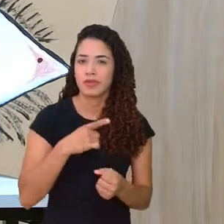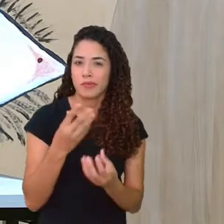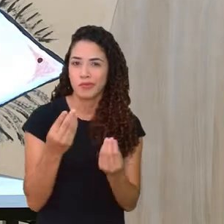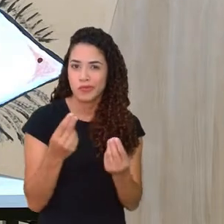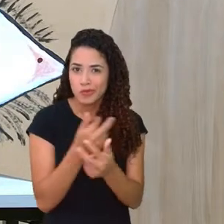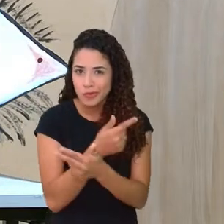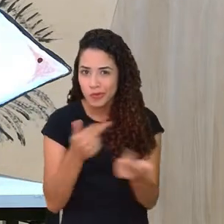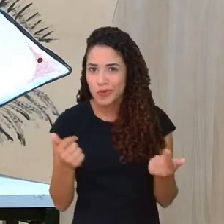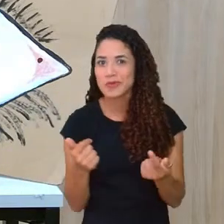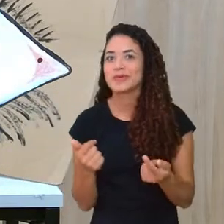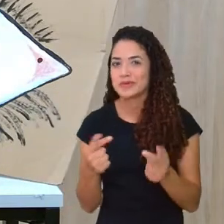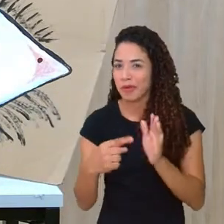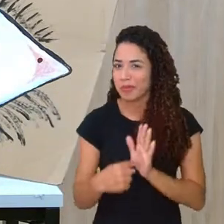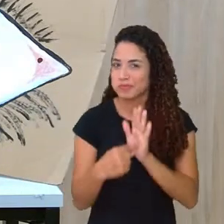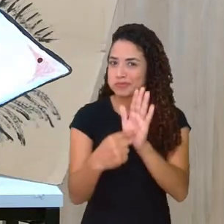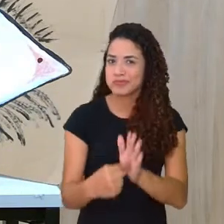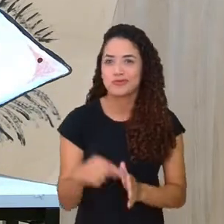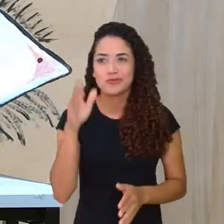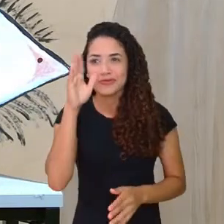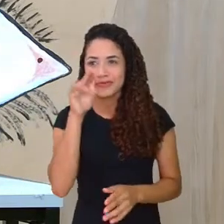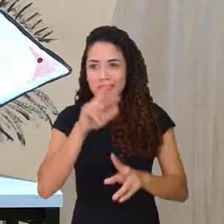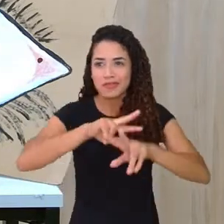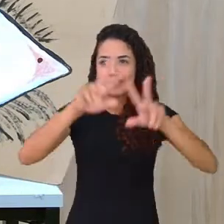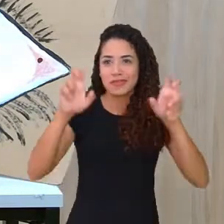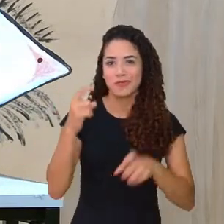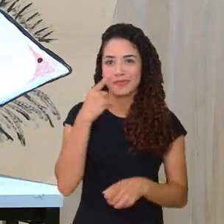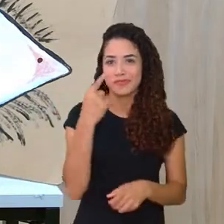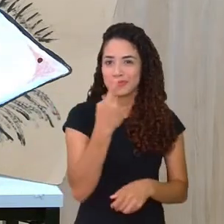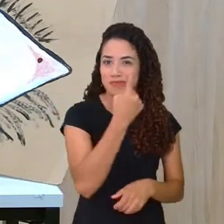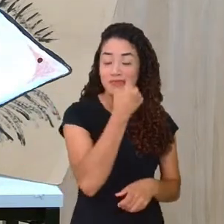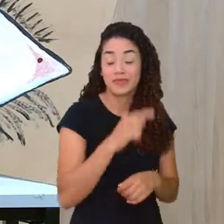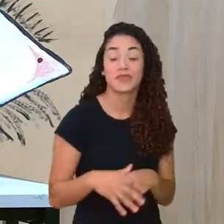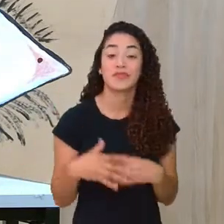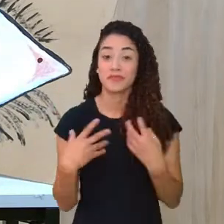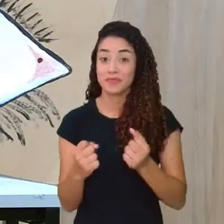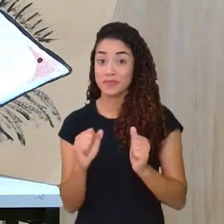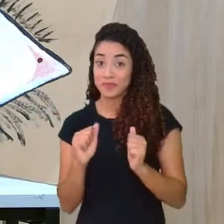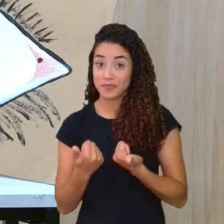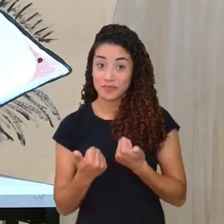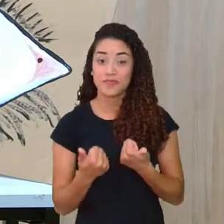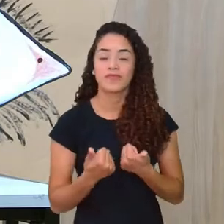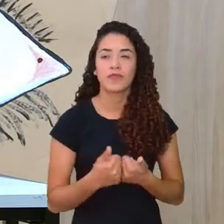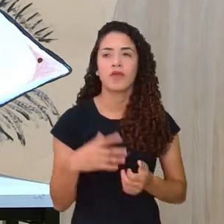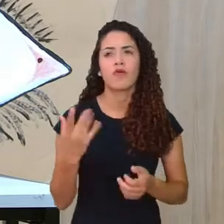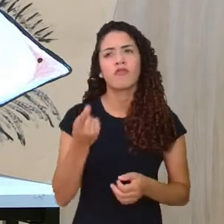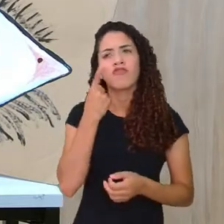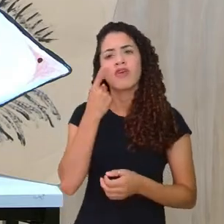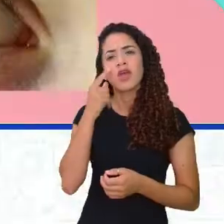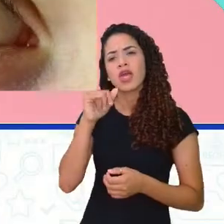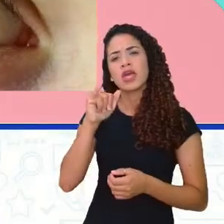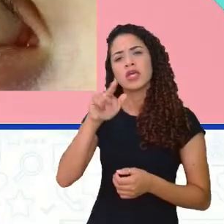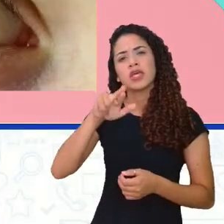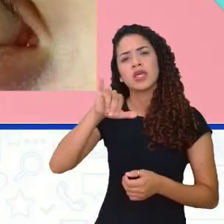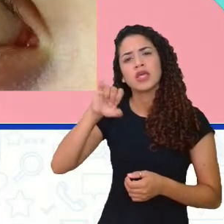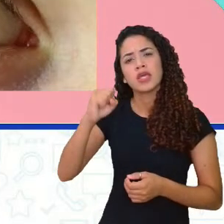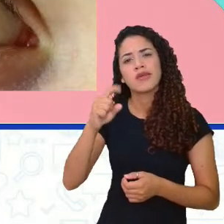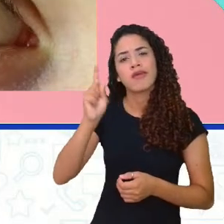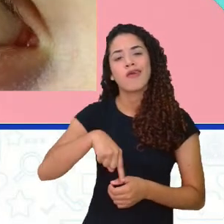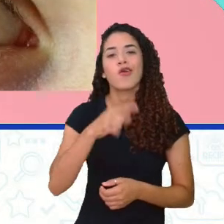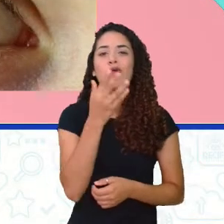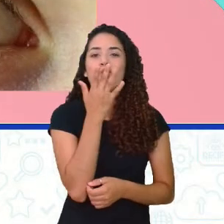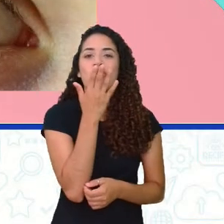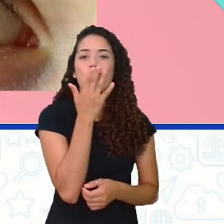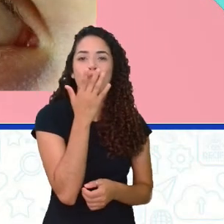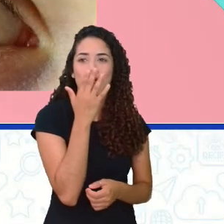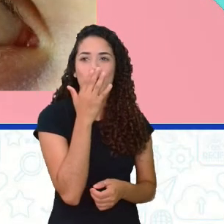de curiosidade a respeito do olho. Vamos lá? Então, aqui mostrando a questão da íris, que é o colorido dos nossos olhos, que eu já